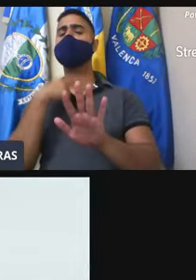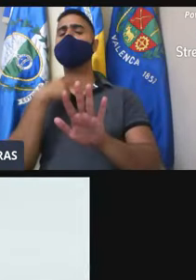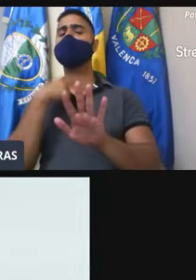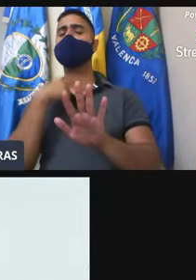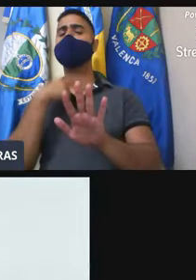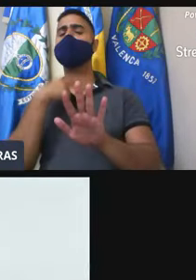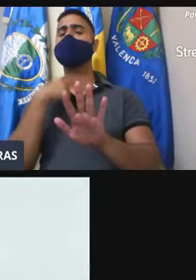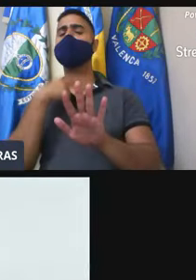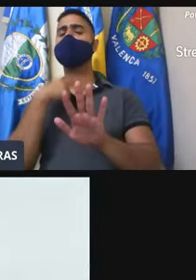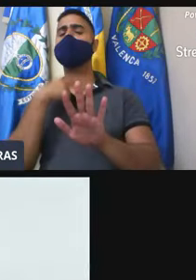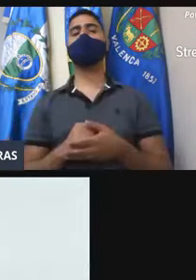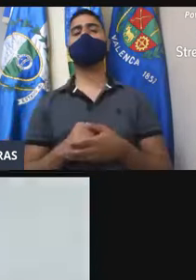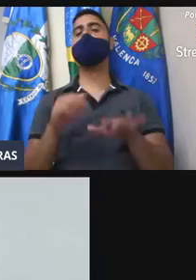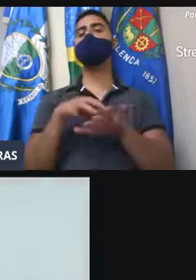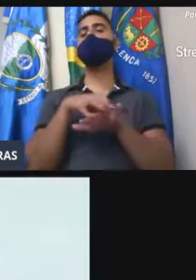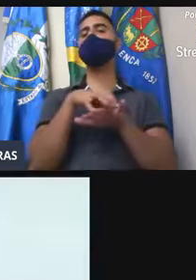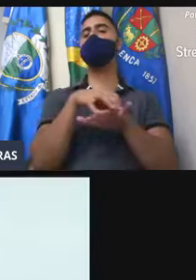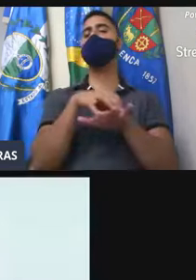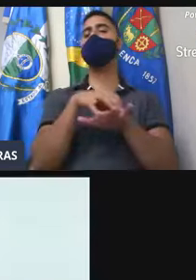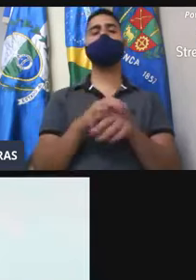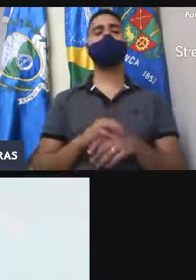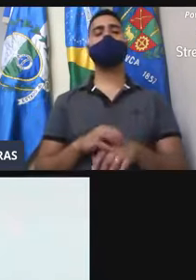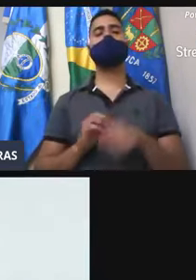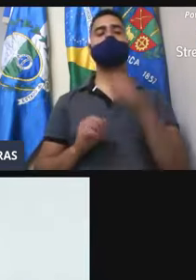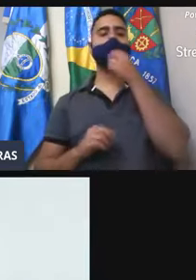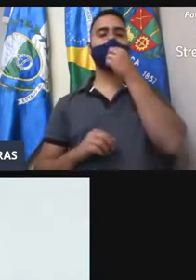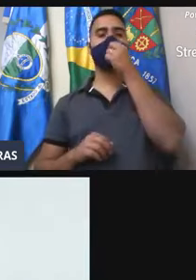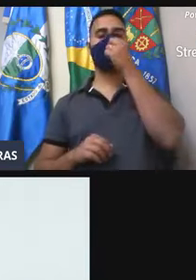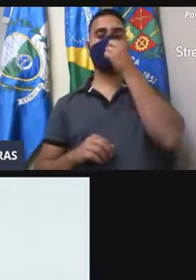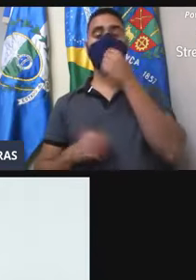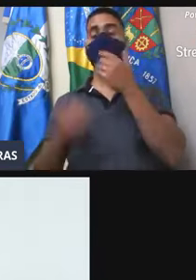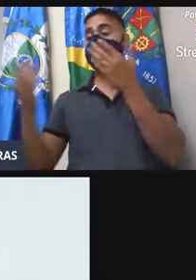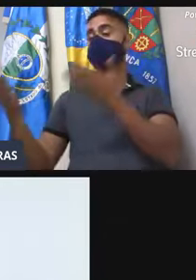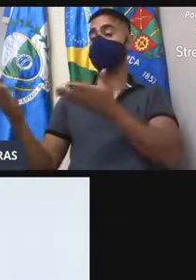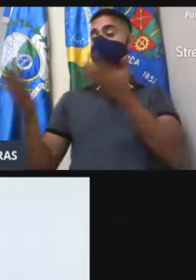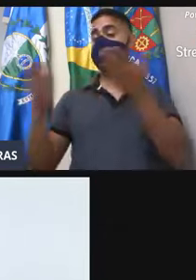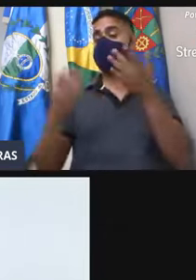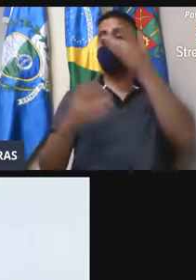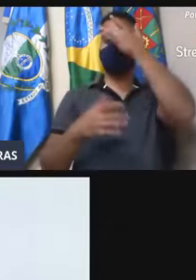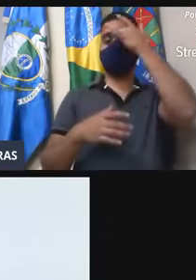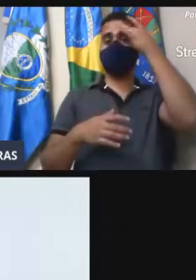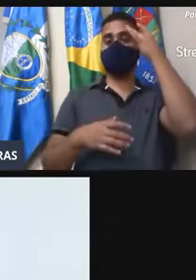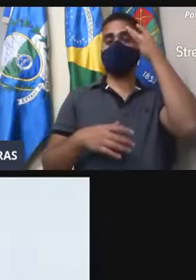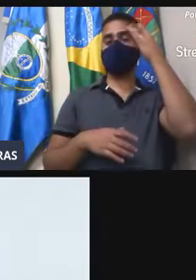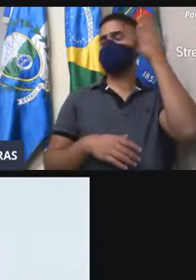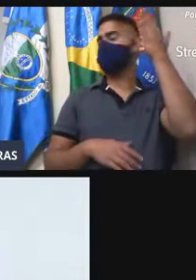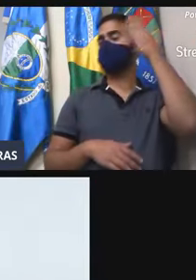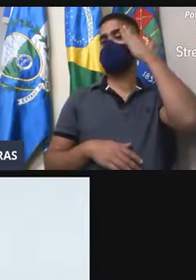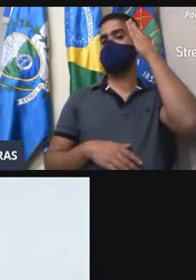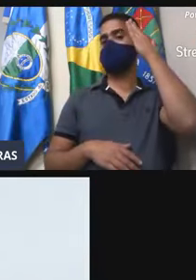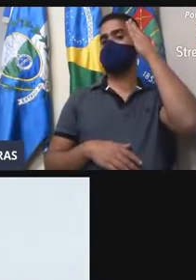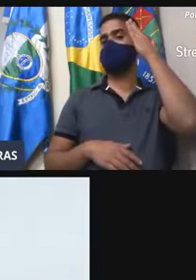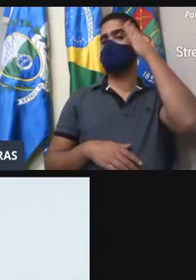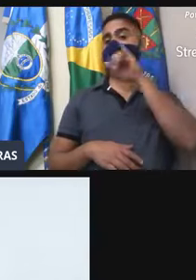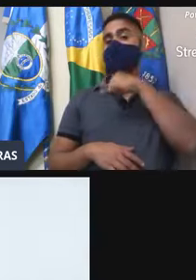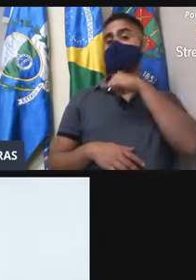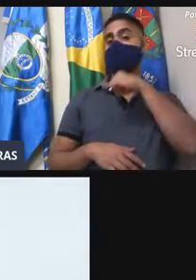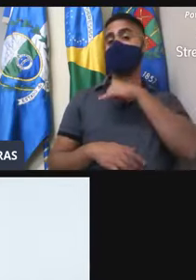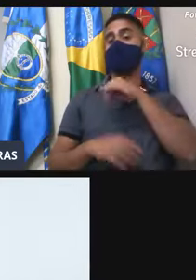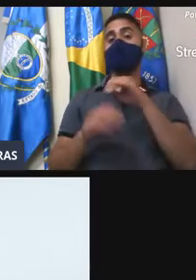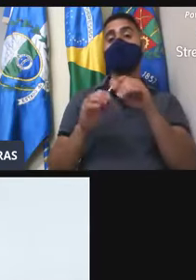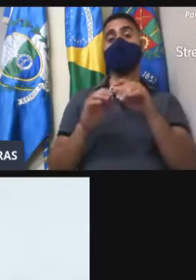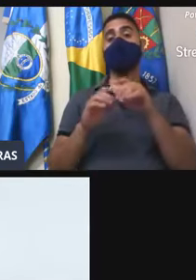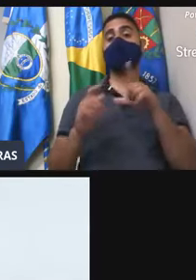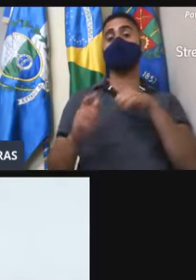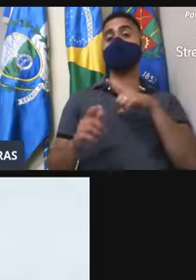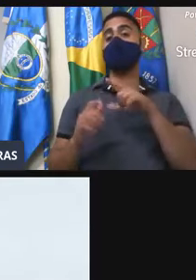deixar essa flexibilização desse turismo, é a hora na qual a gente vai receber pessoas que não